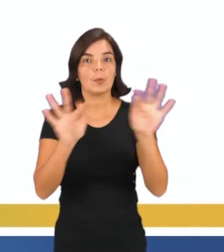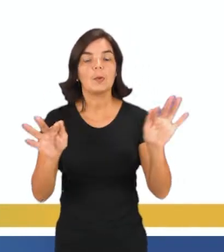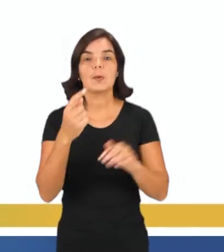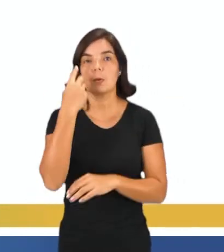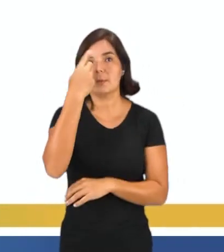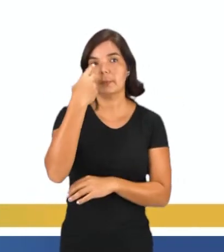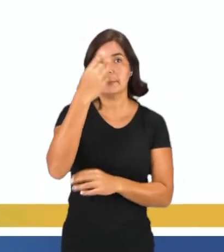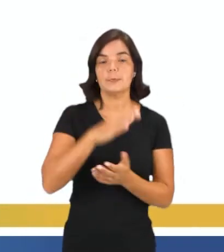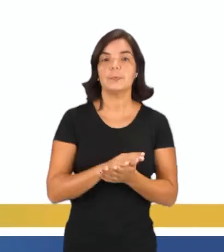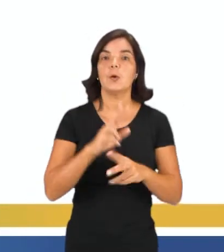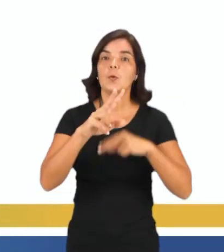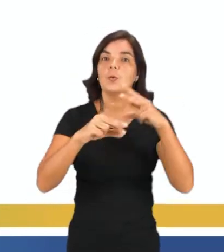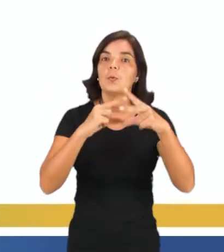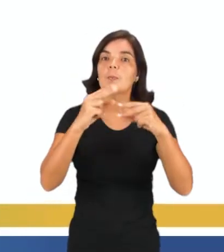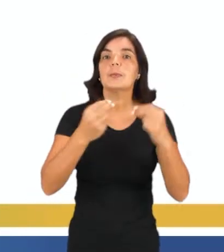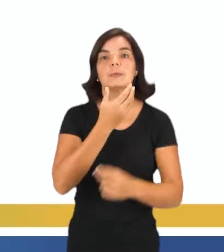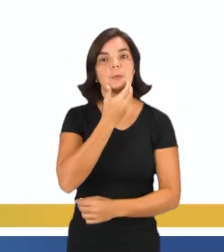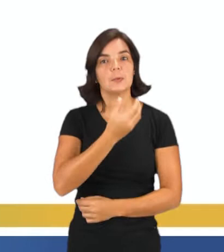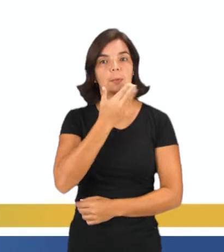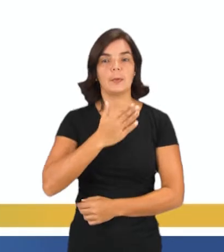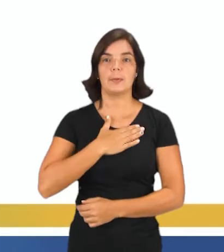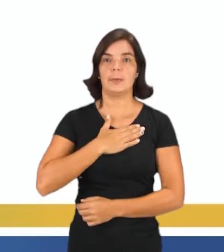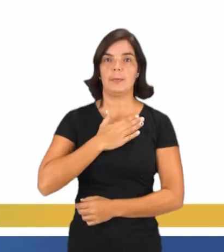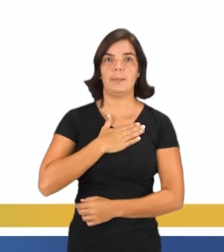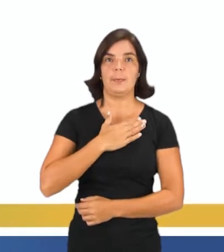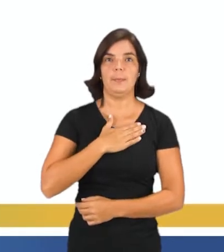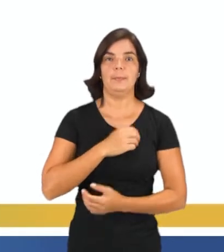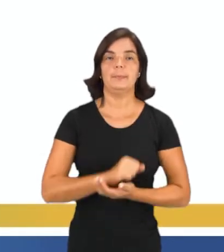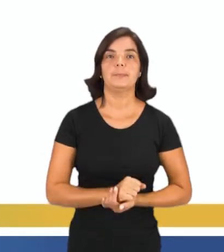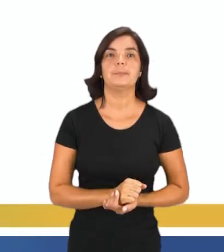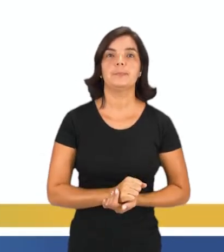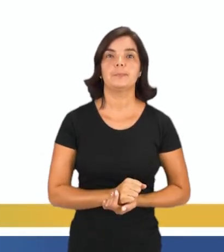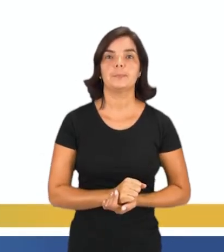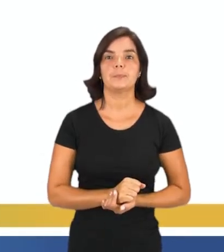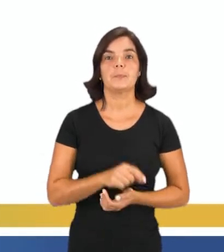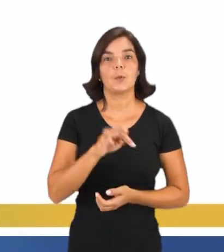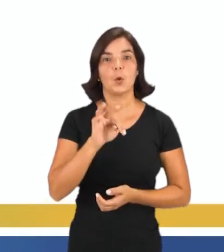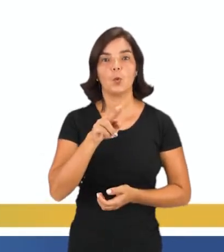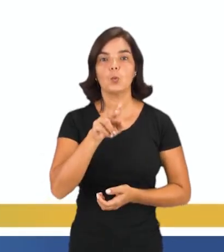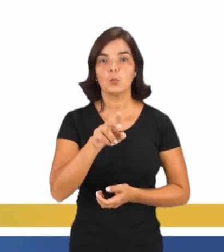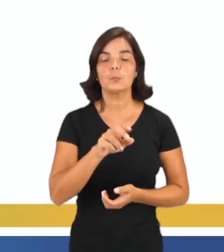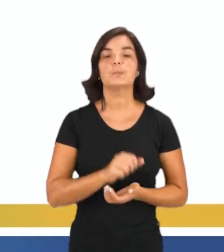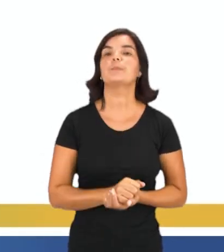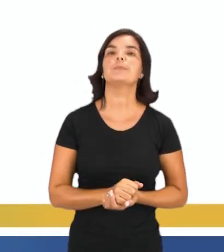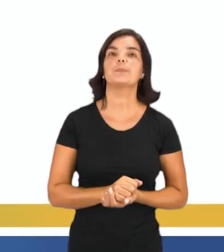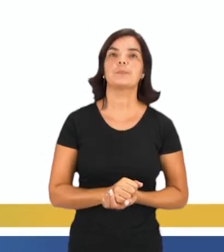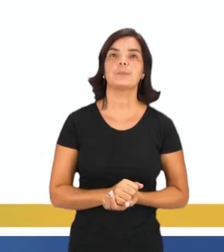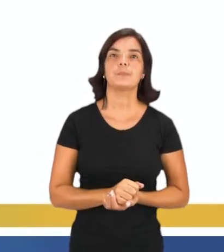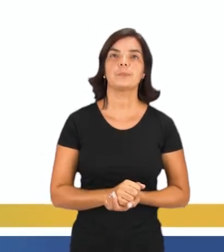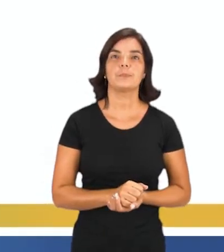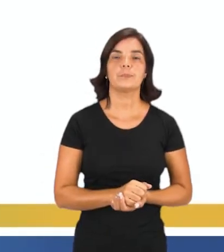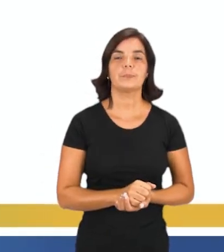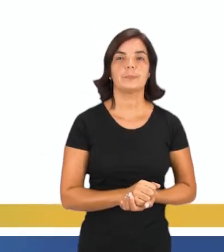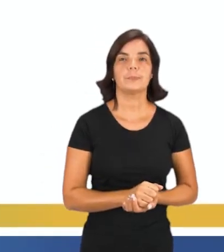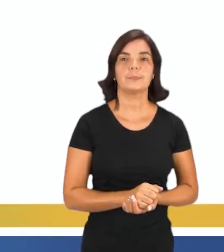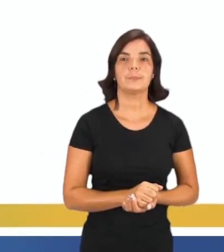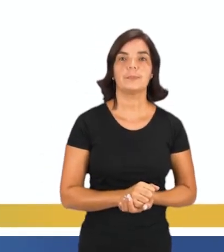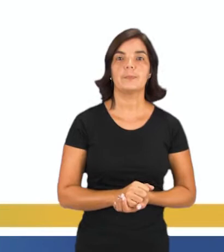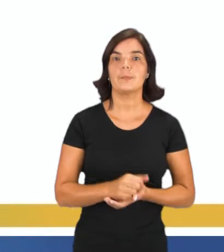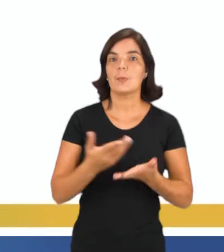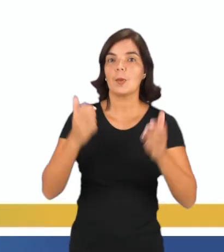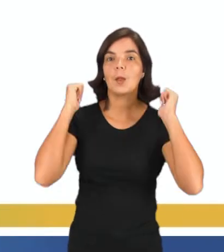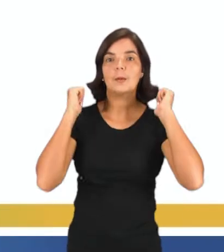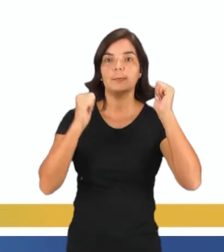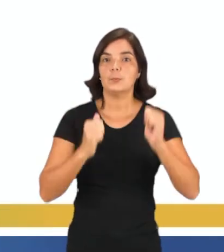mío, o presente de Natal é meu. Para a pessoa tu, las mochilas são tuyas,